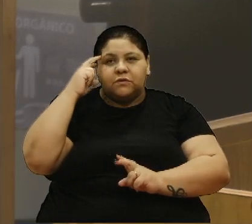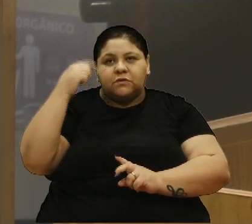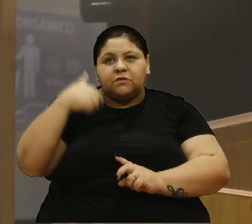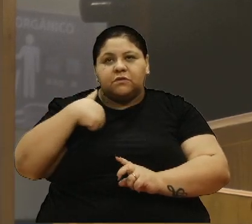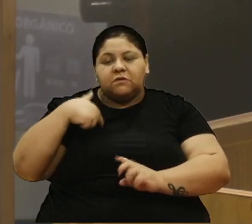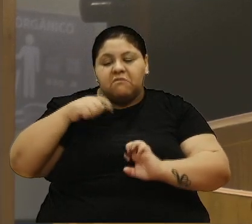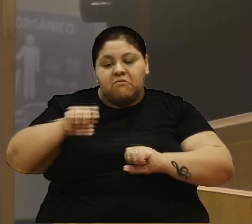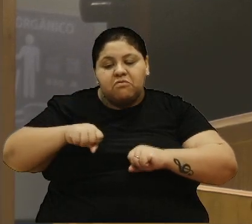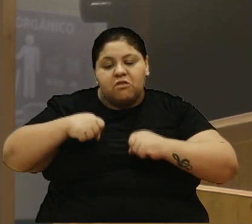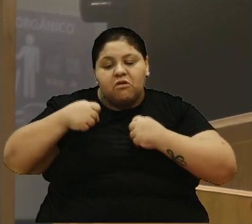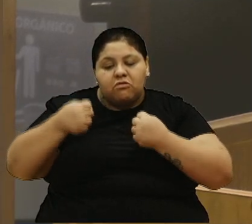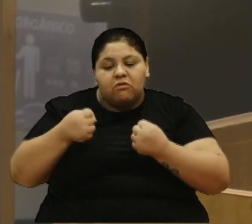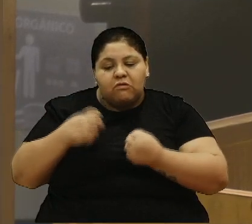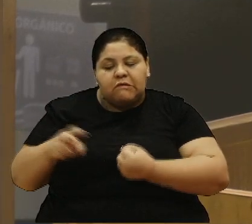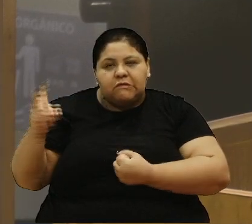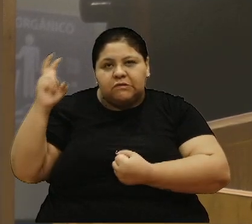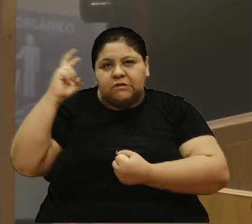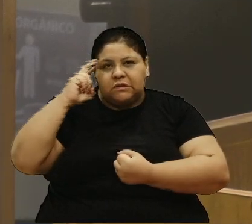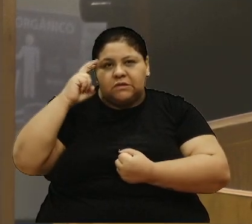eu defendo, né? A cultura